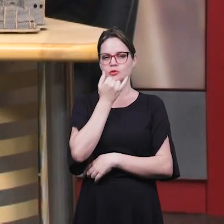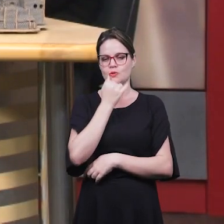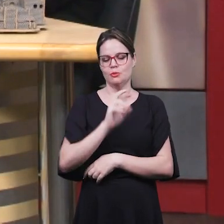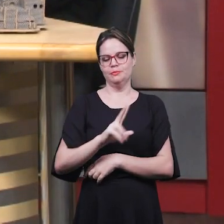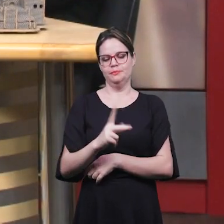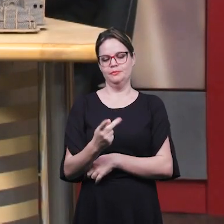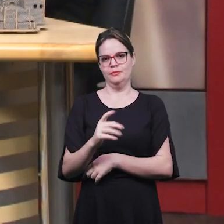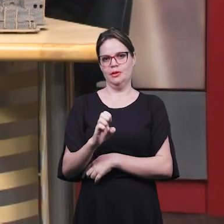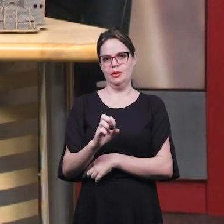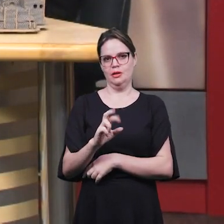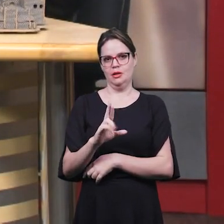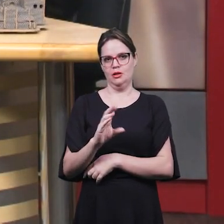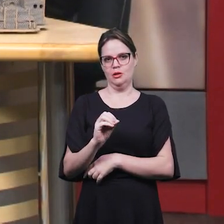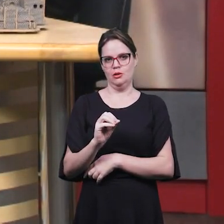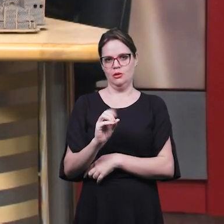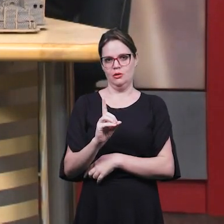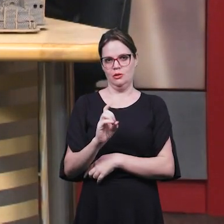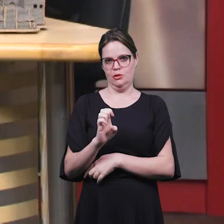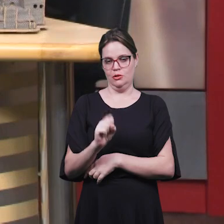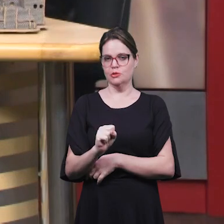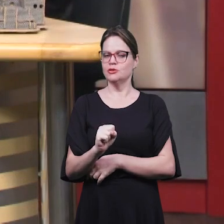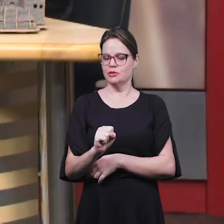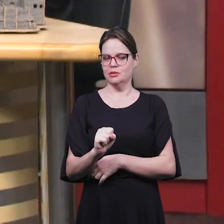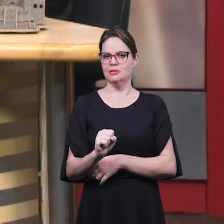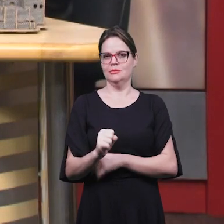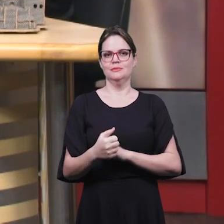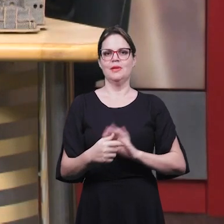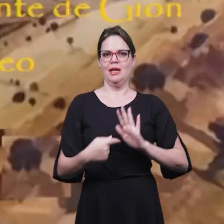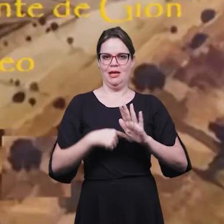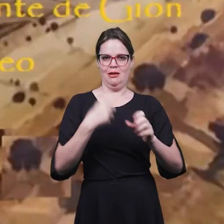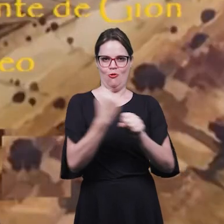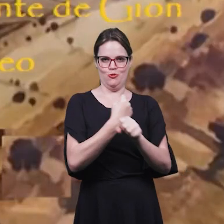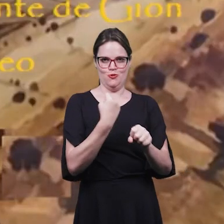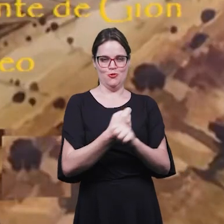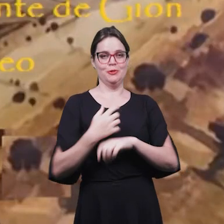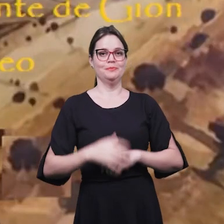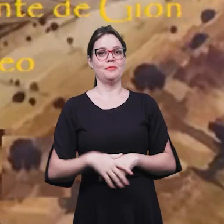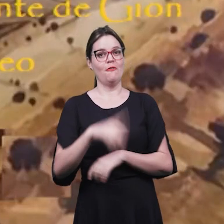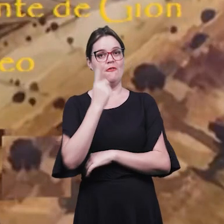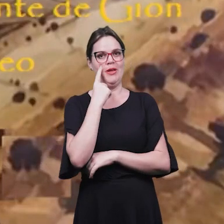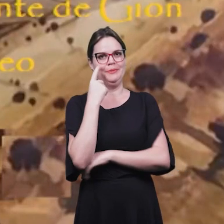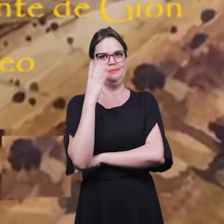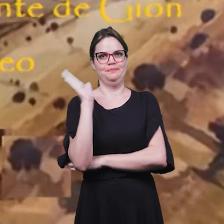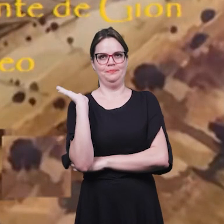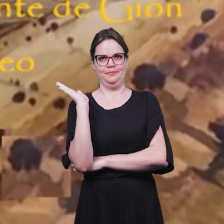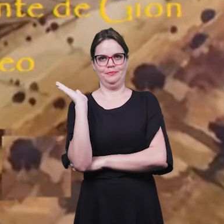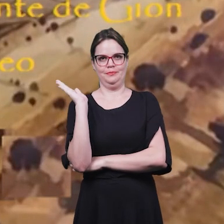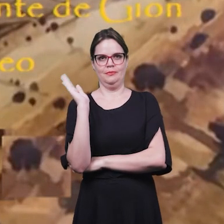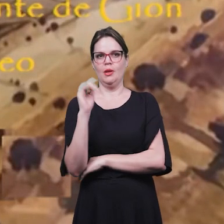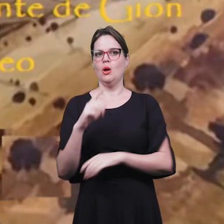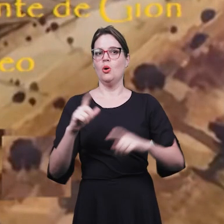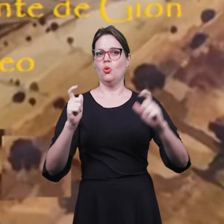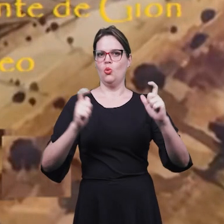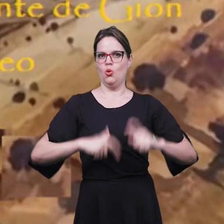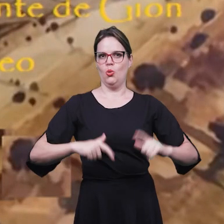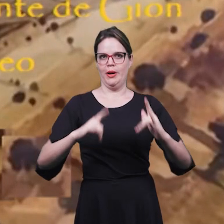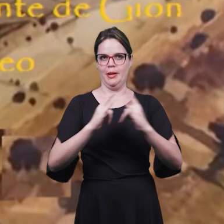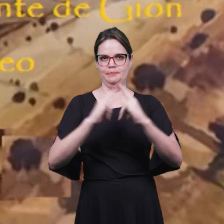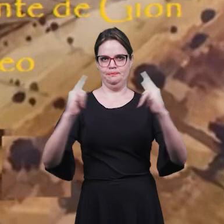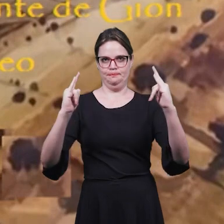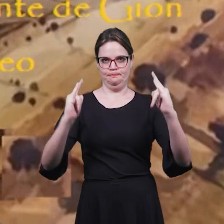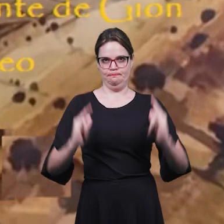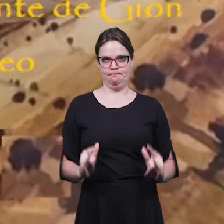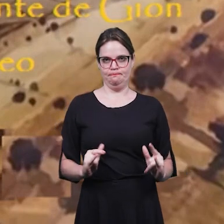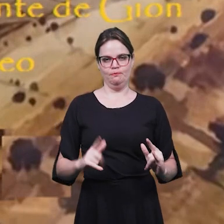bem. Vamos entender aqui. Olha só, ali é o local do templo. Tanto eu quanto o pastor Luiz Eugênio